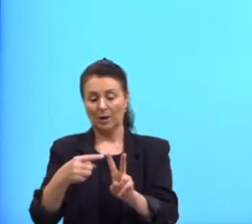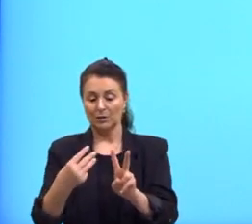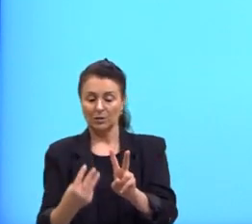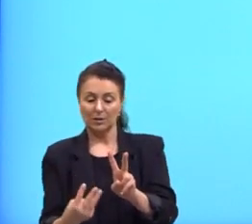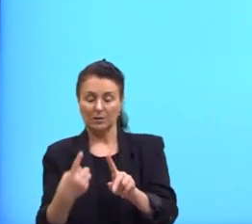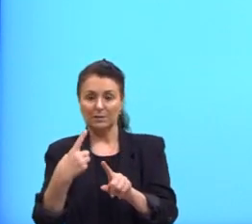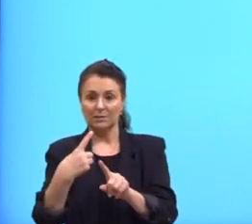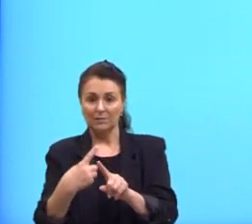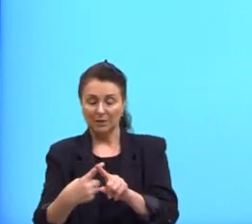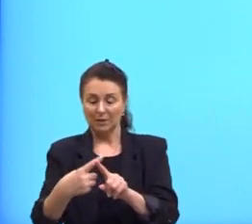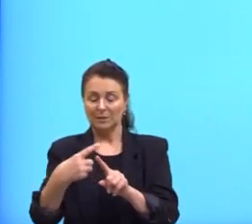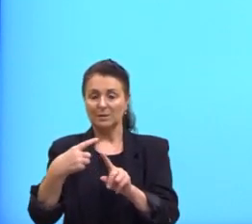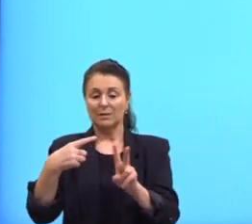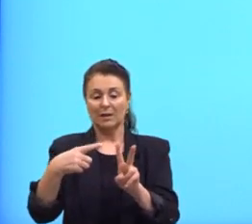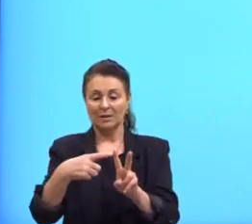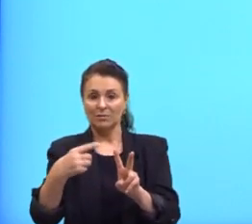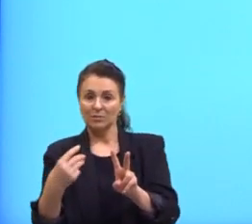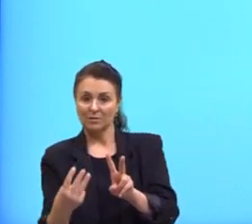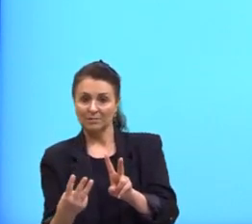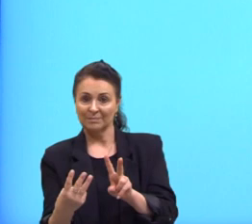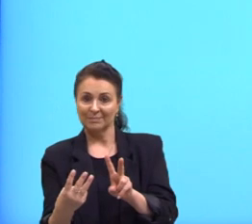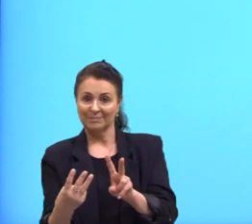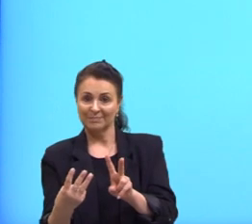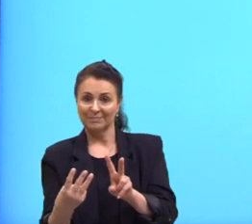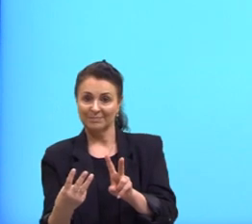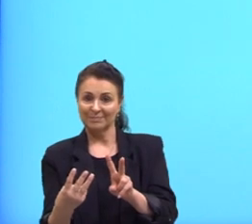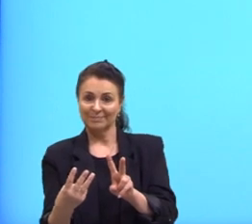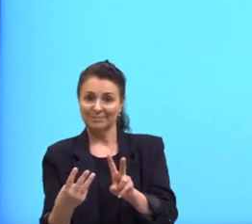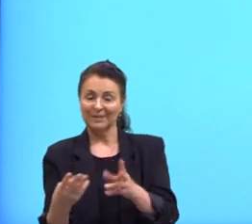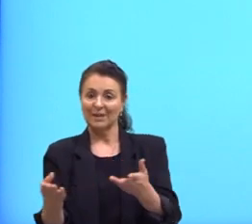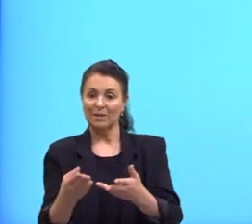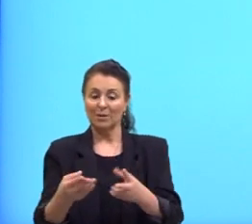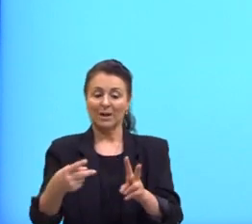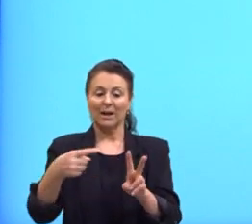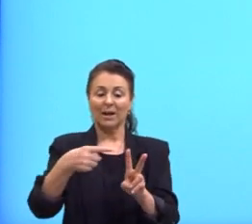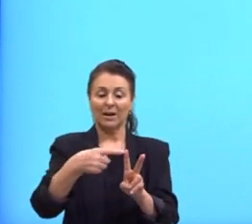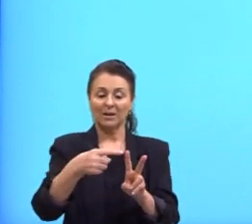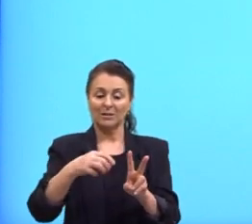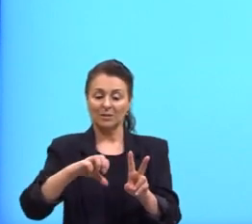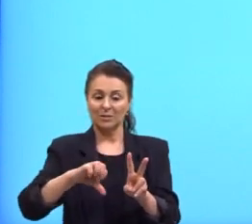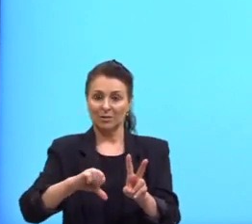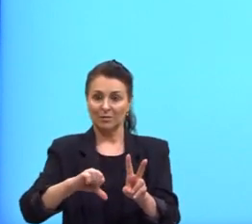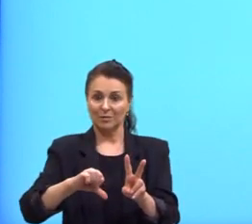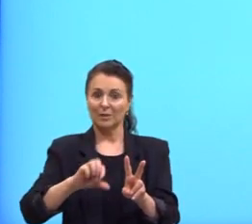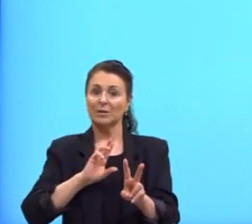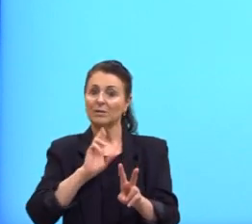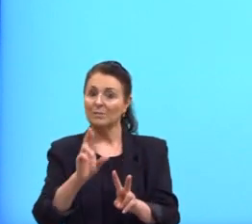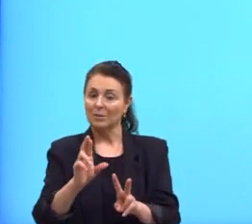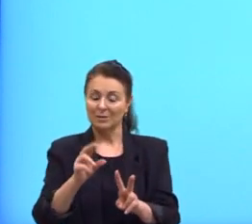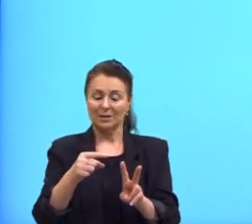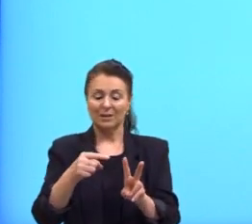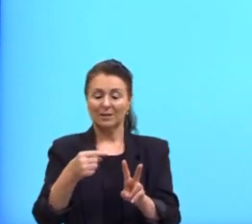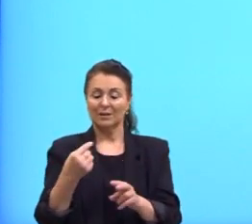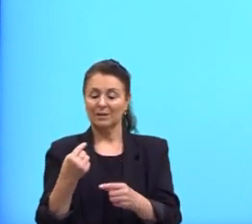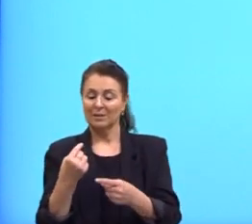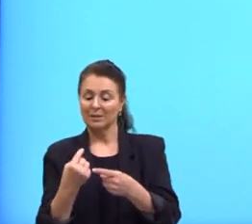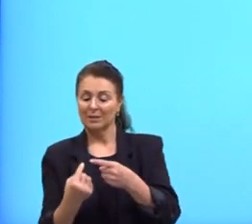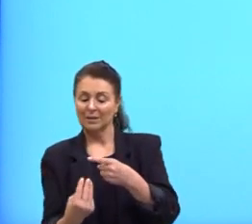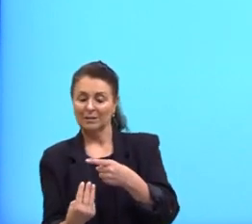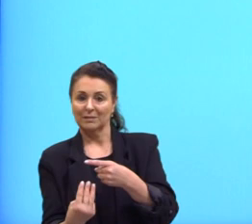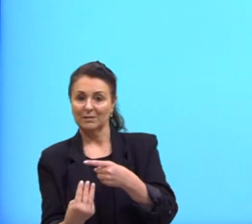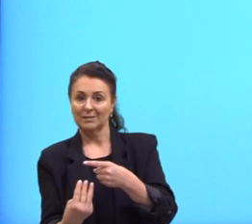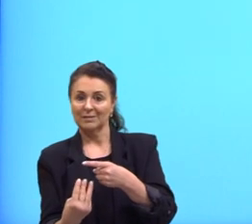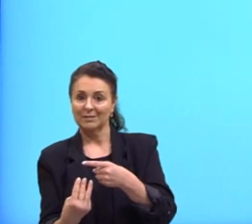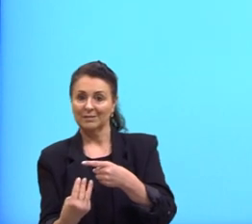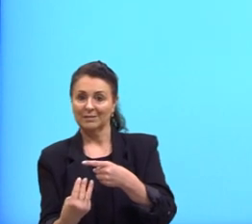vezes raiz de 3 que dá resulta na raiz de 9 que é 3 né então o valor exato